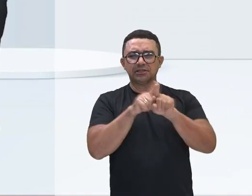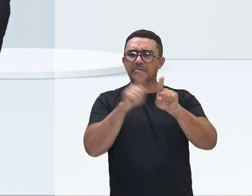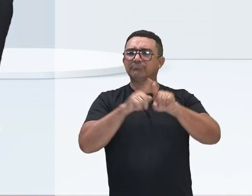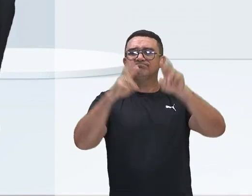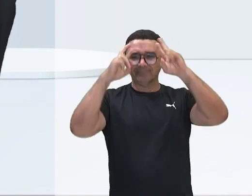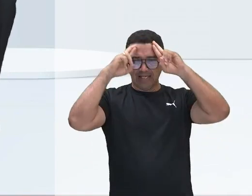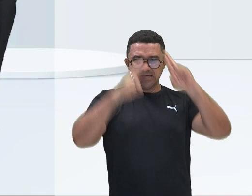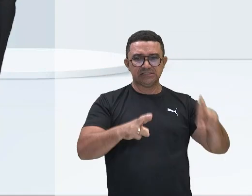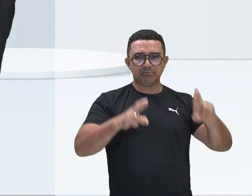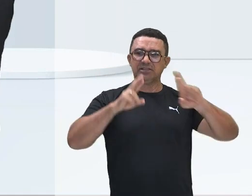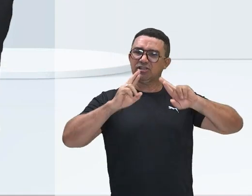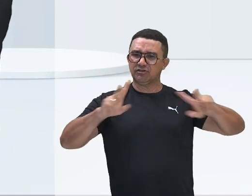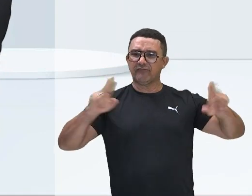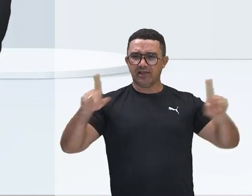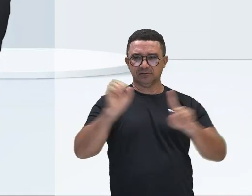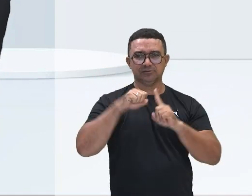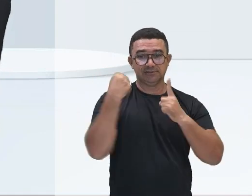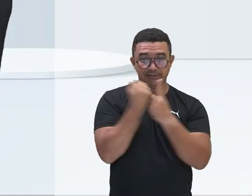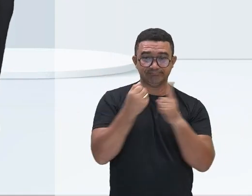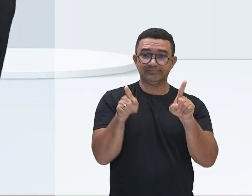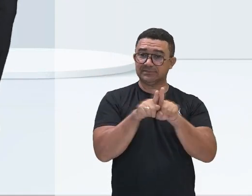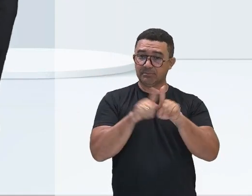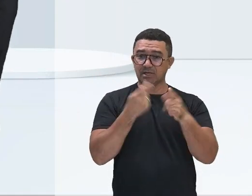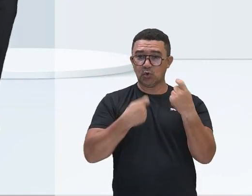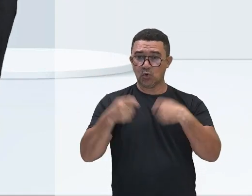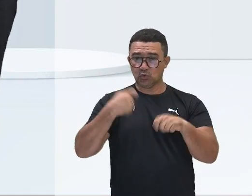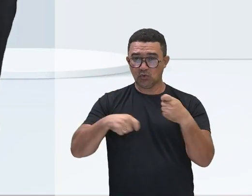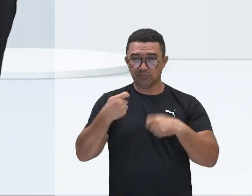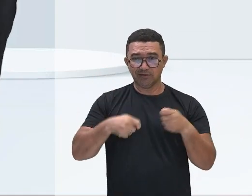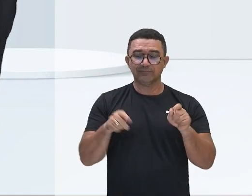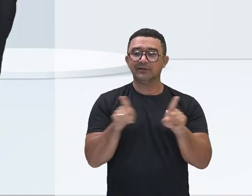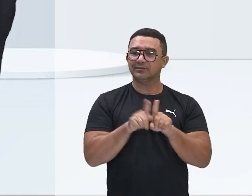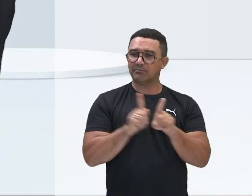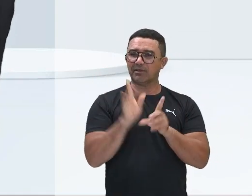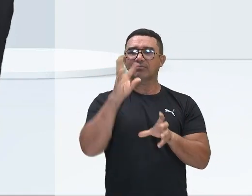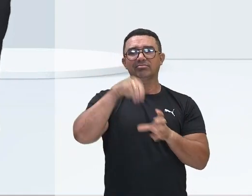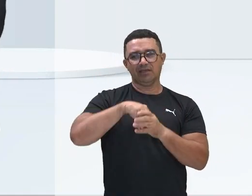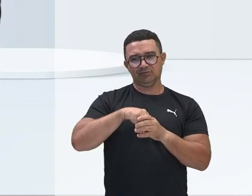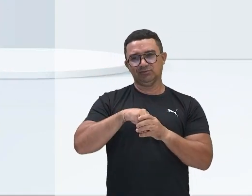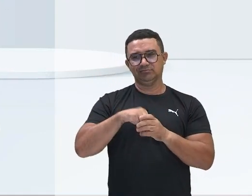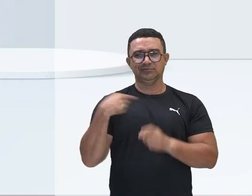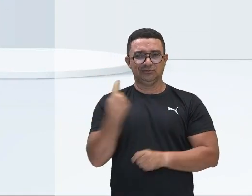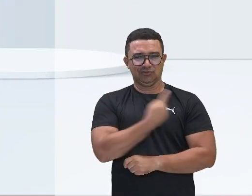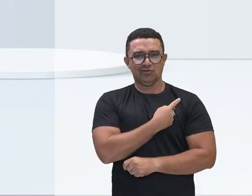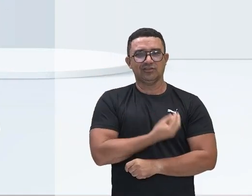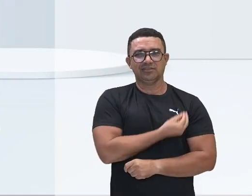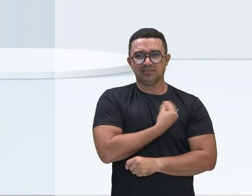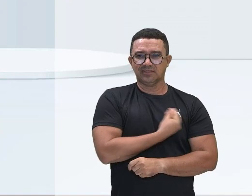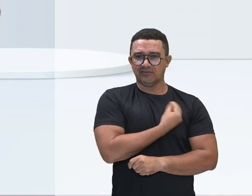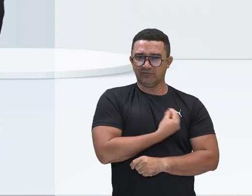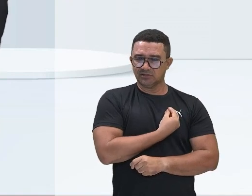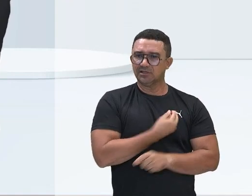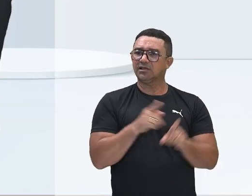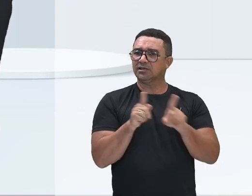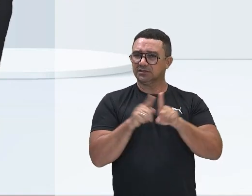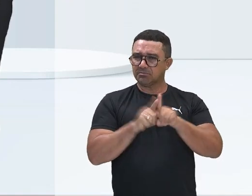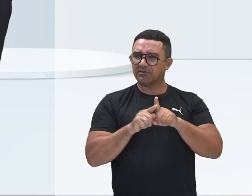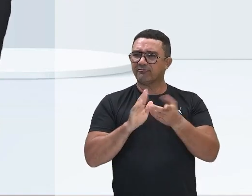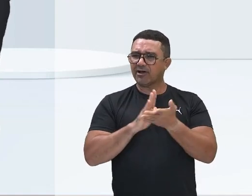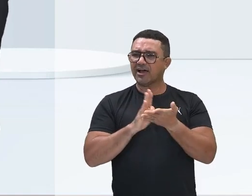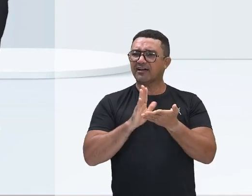As diferenças sociais e econômicas também vão estar presentes na nossa vida e elas também vão moldar